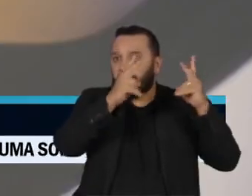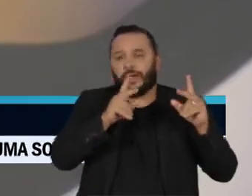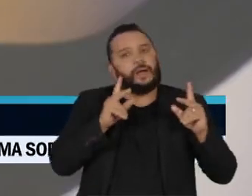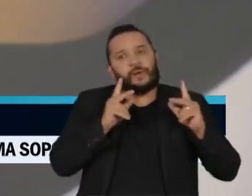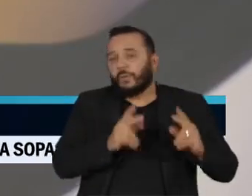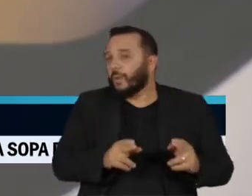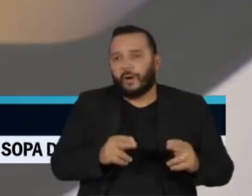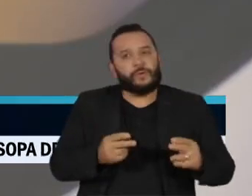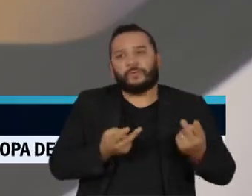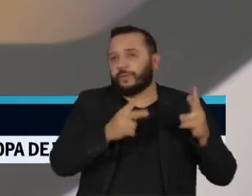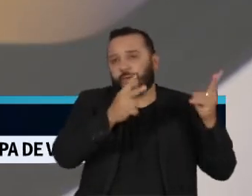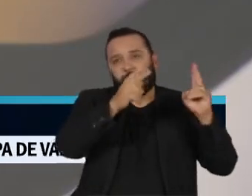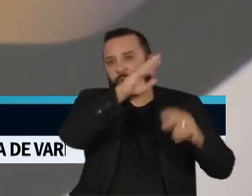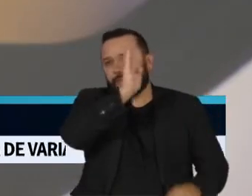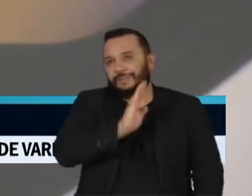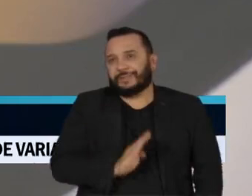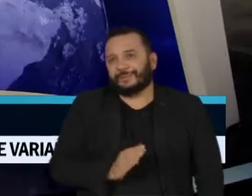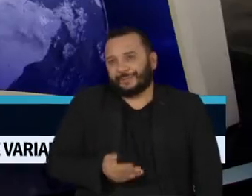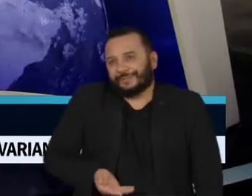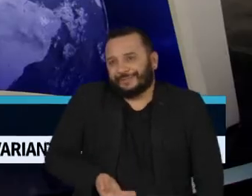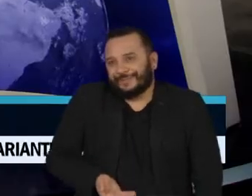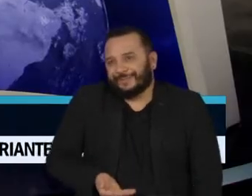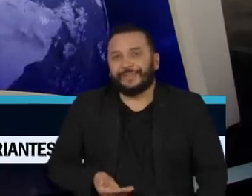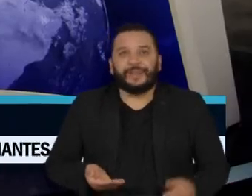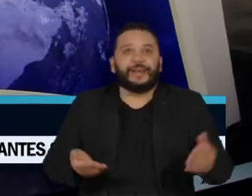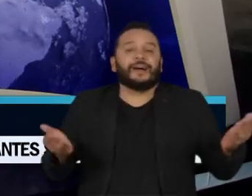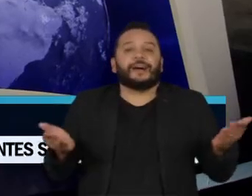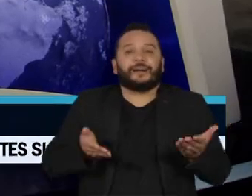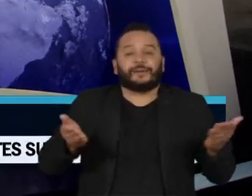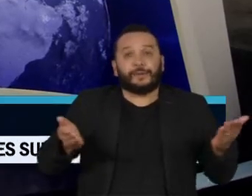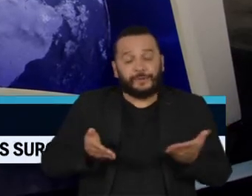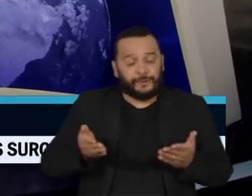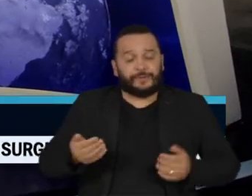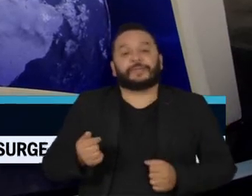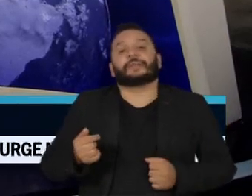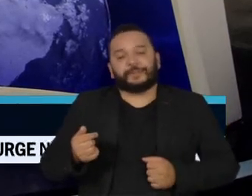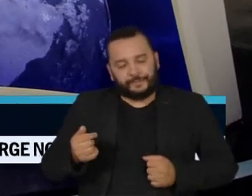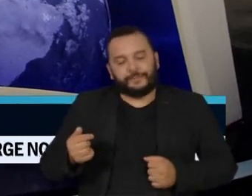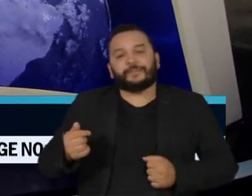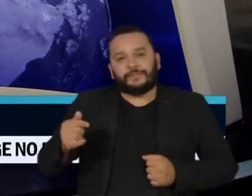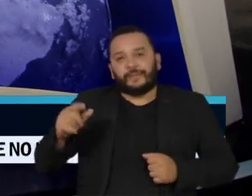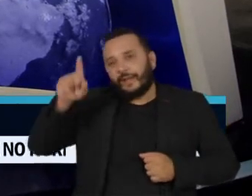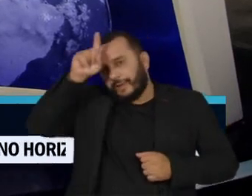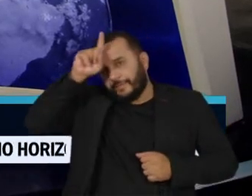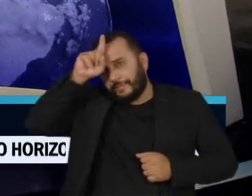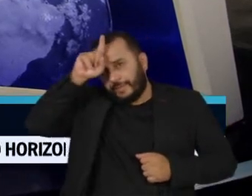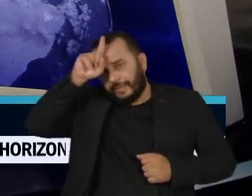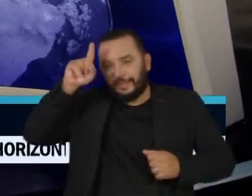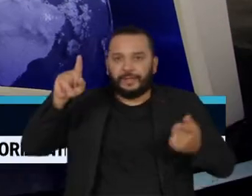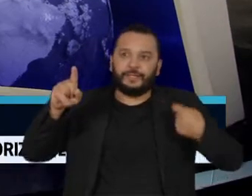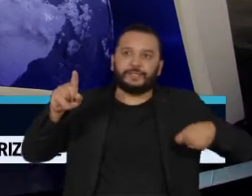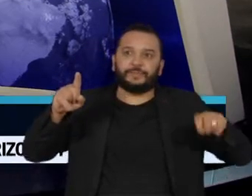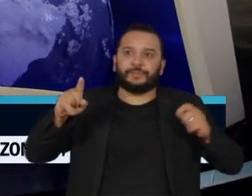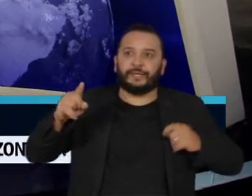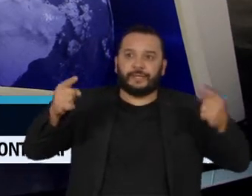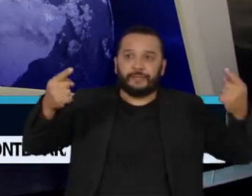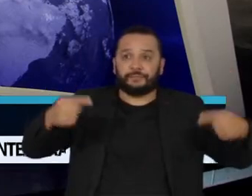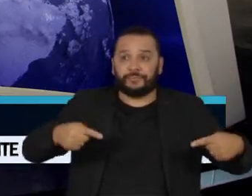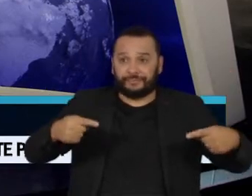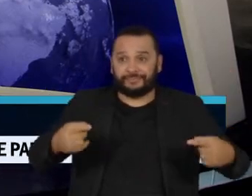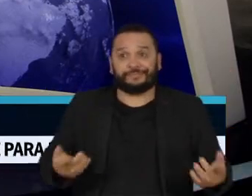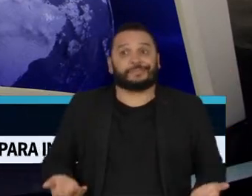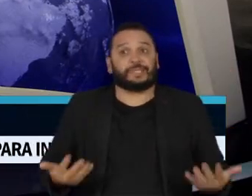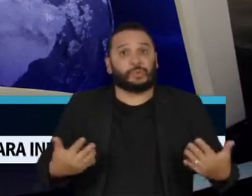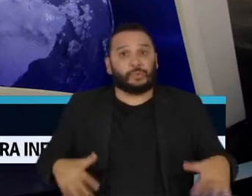Brasil e agora a Alemanha vai pegar né quando tá falando aqui com shorts mano a Espanha no jogo de vida ou morte ou seja